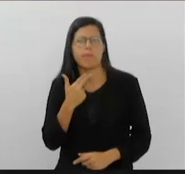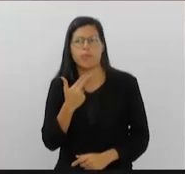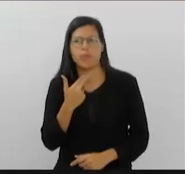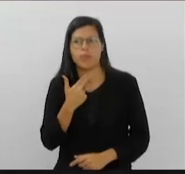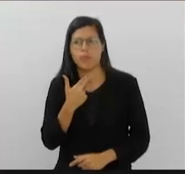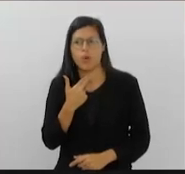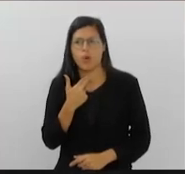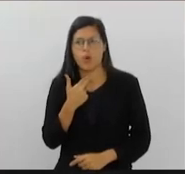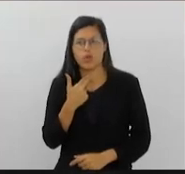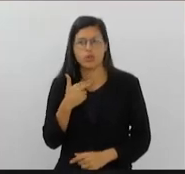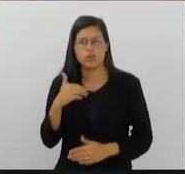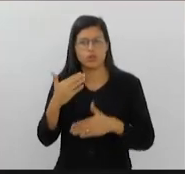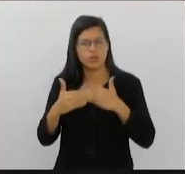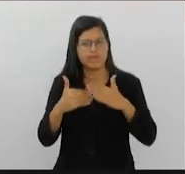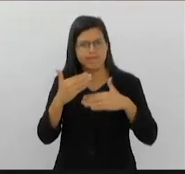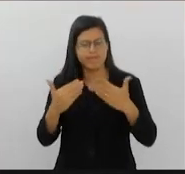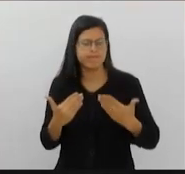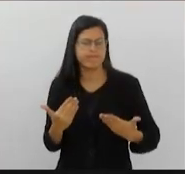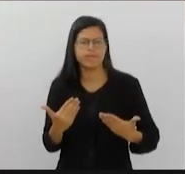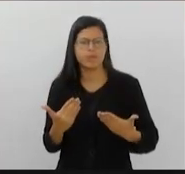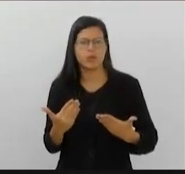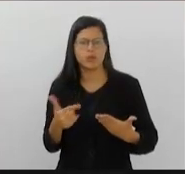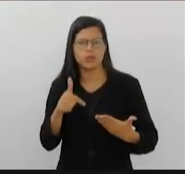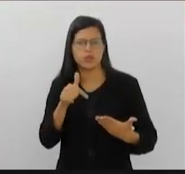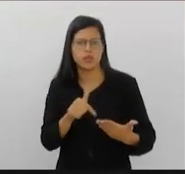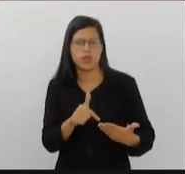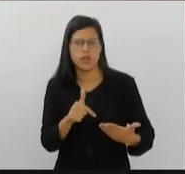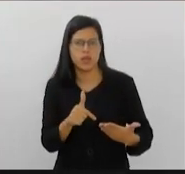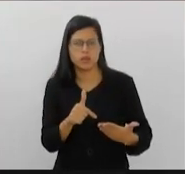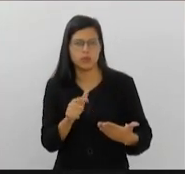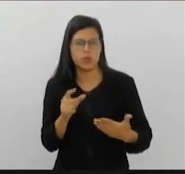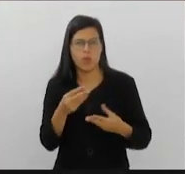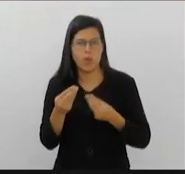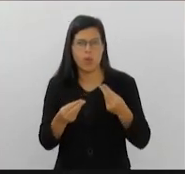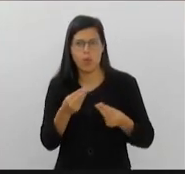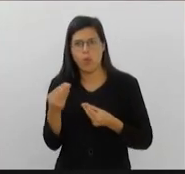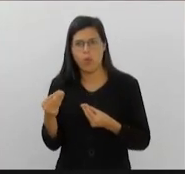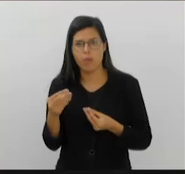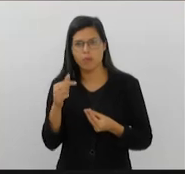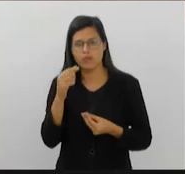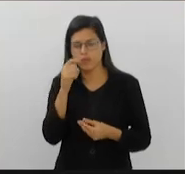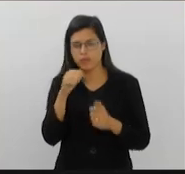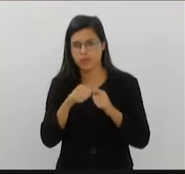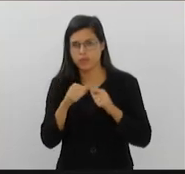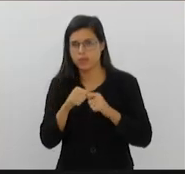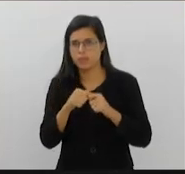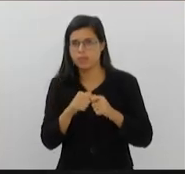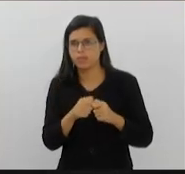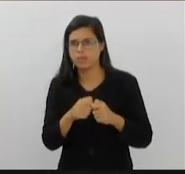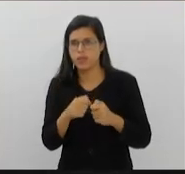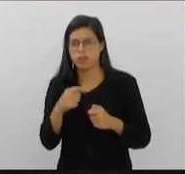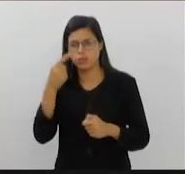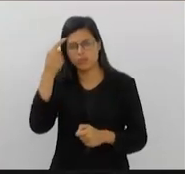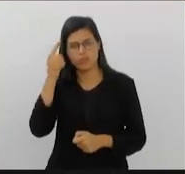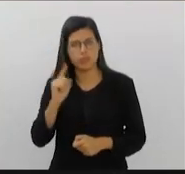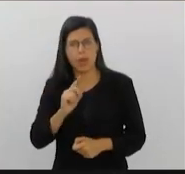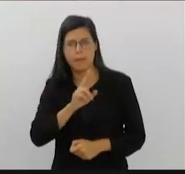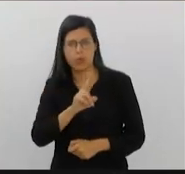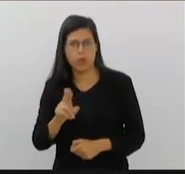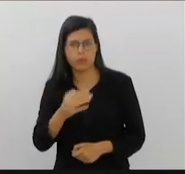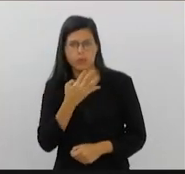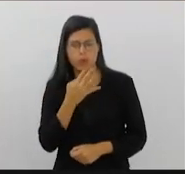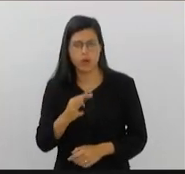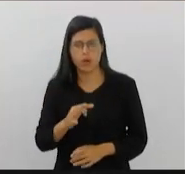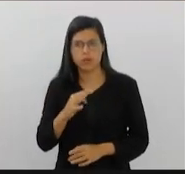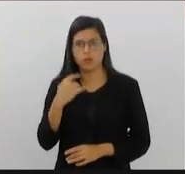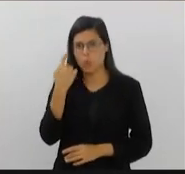podemos subestimar processos como esse, porque processos como esse alcançam a vida das pessoas, que a gente, inclusive, não sabe nem o nome, não conhece o rosto,